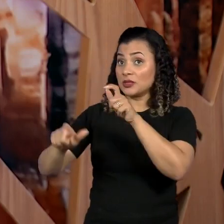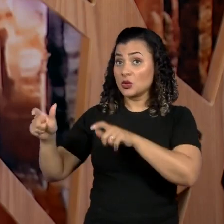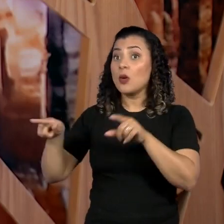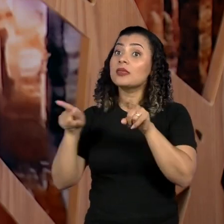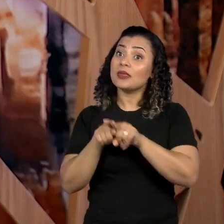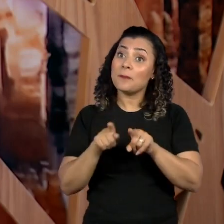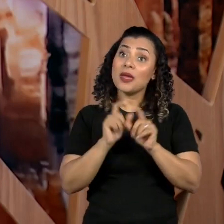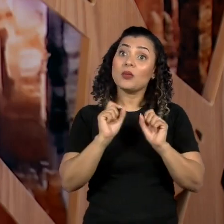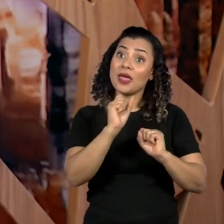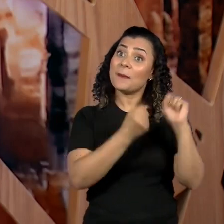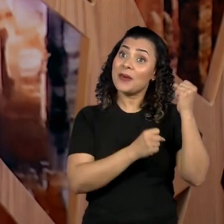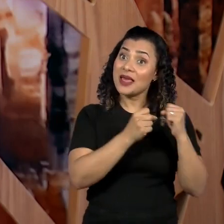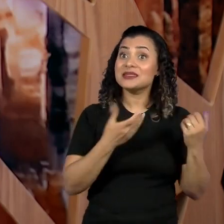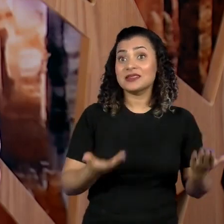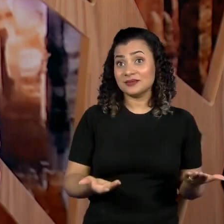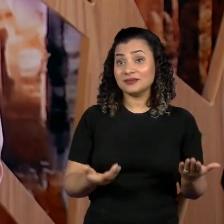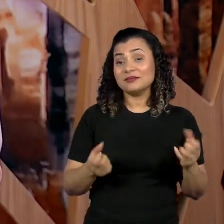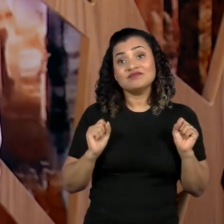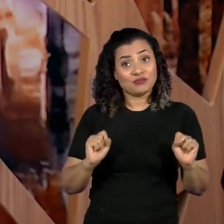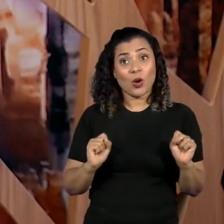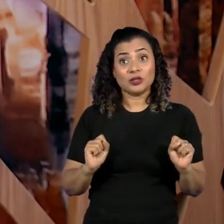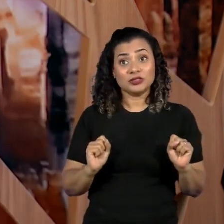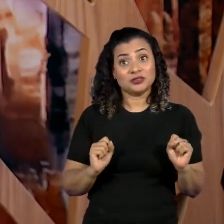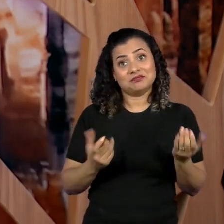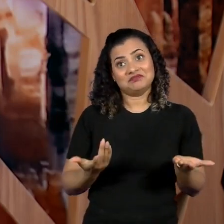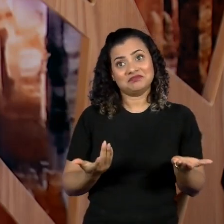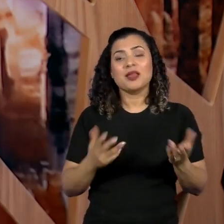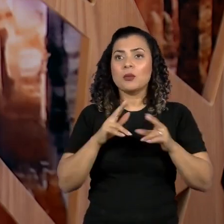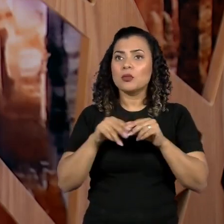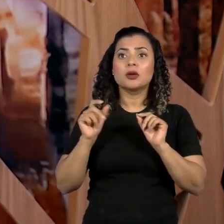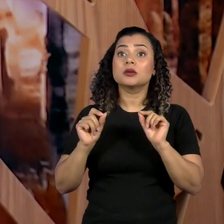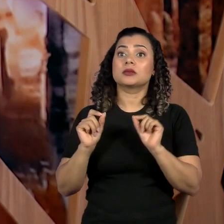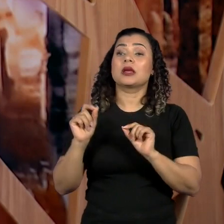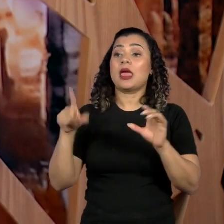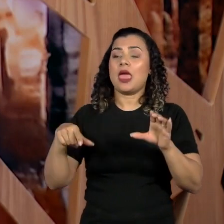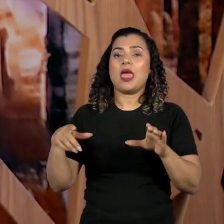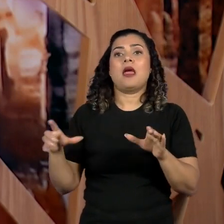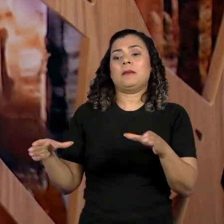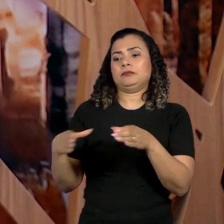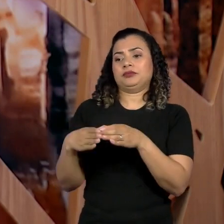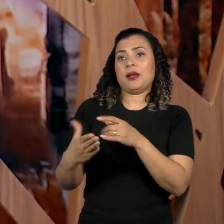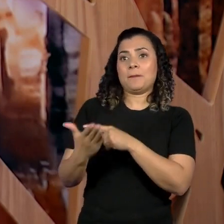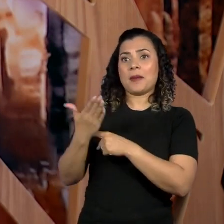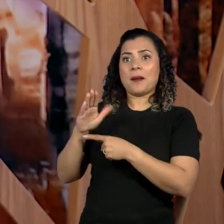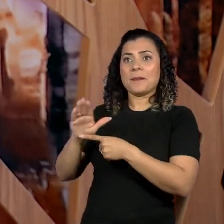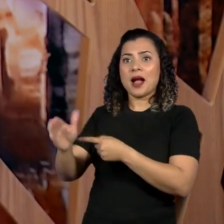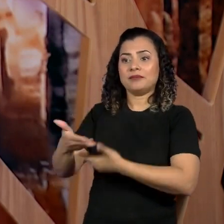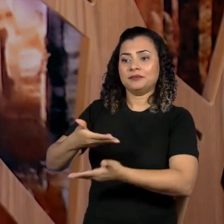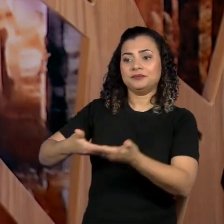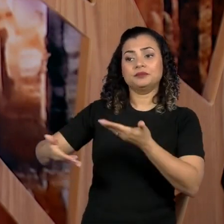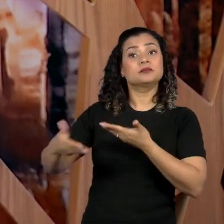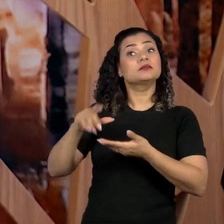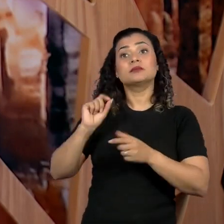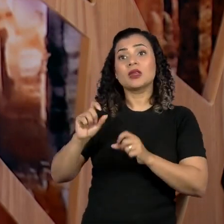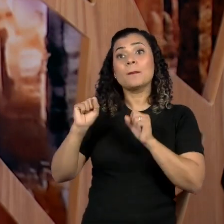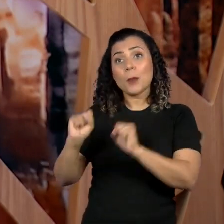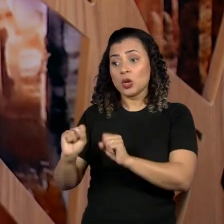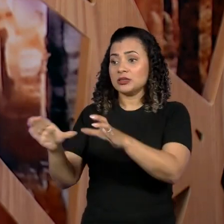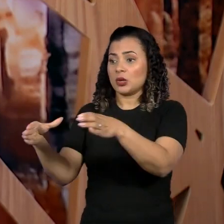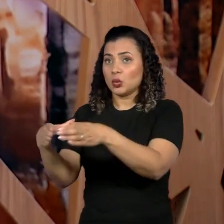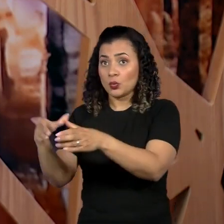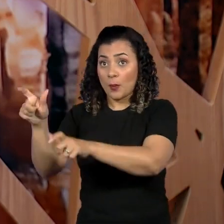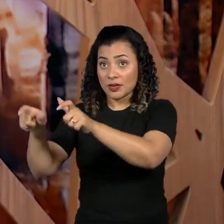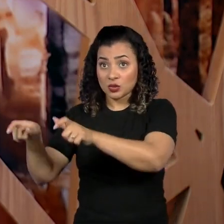também pode ser pessoas jurídicas. Então, quando a gente fala desse grande espaço das cooperativas